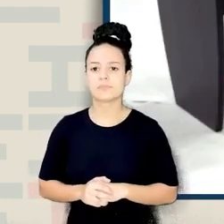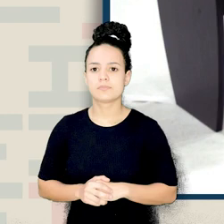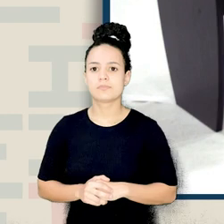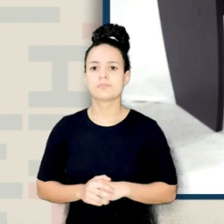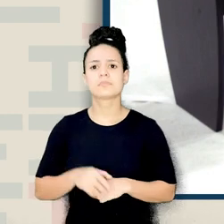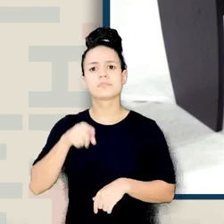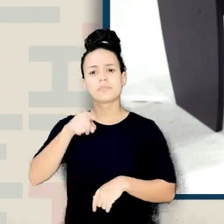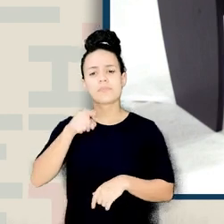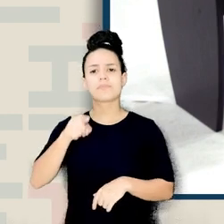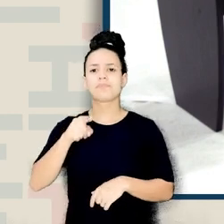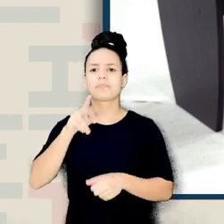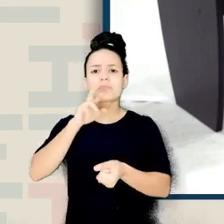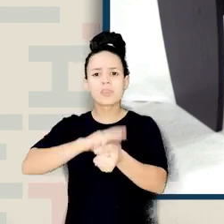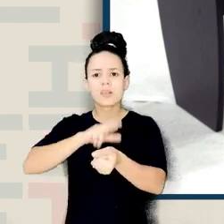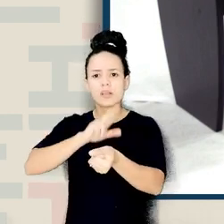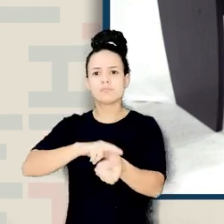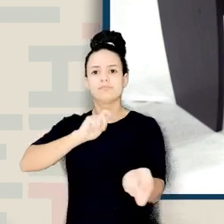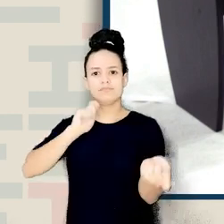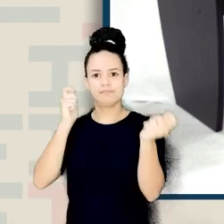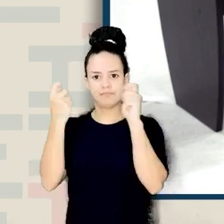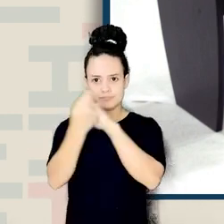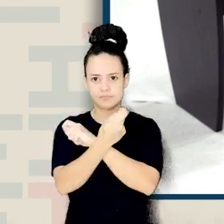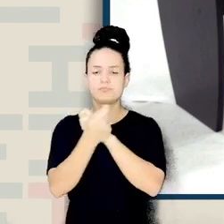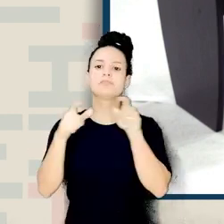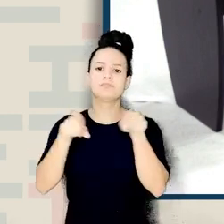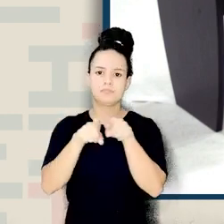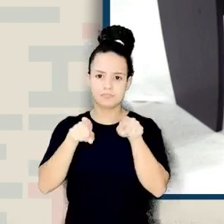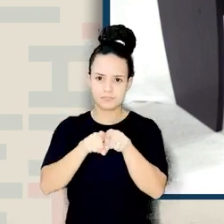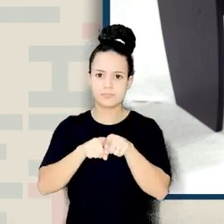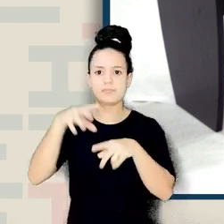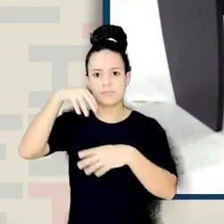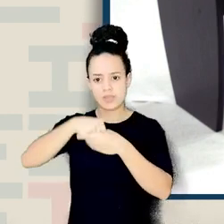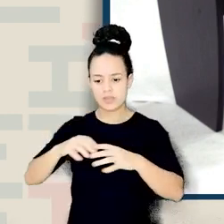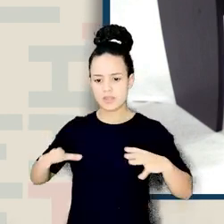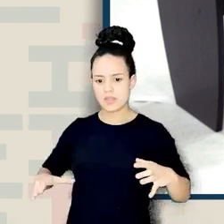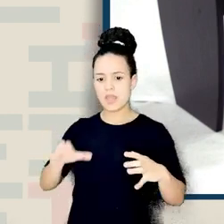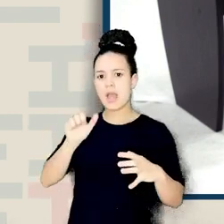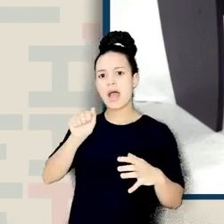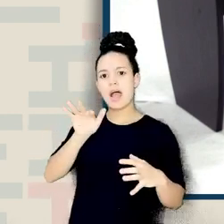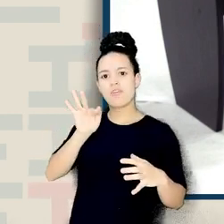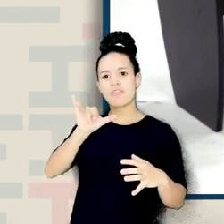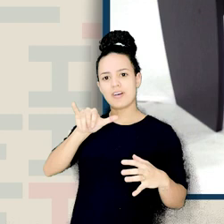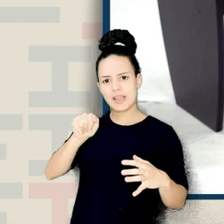Esse toque passou a ser adaptado também na alfaia e ficou da seguinte forma.